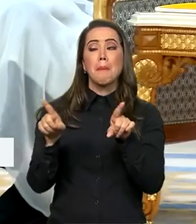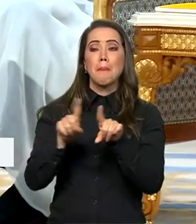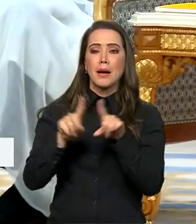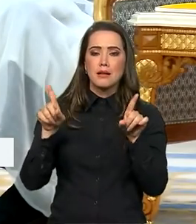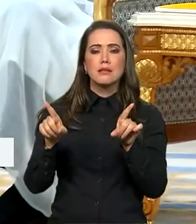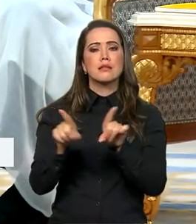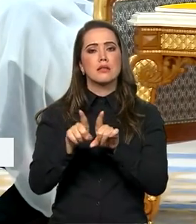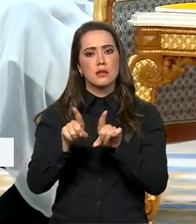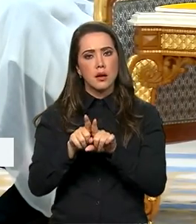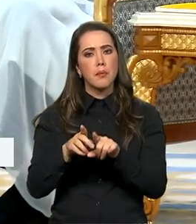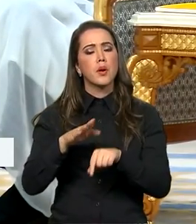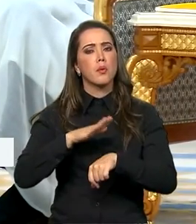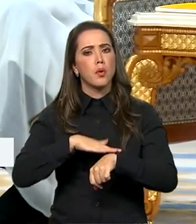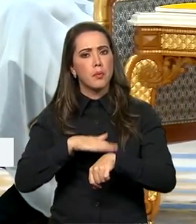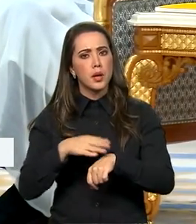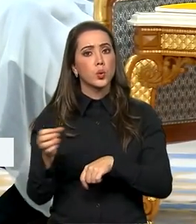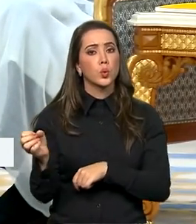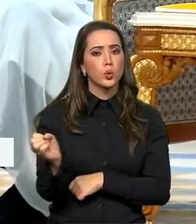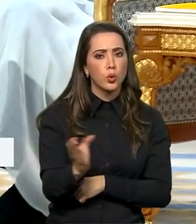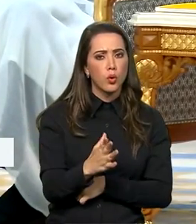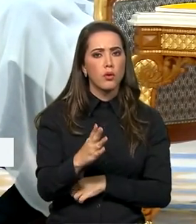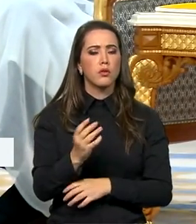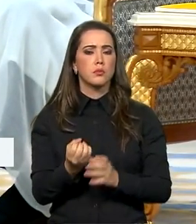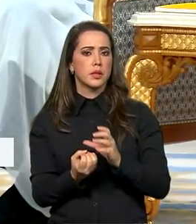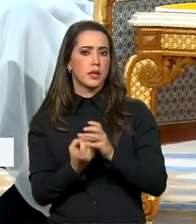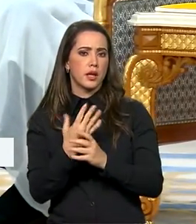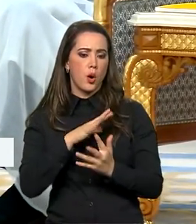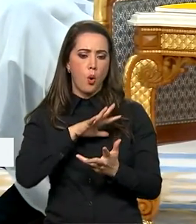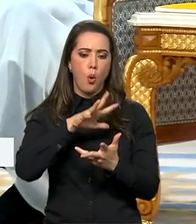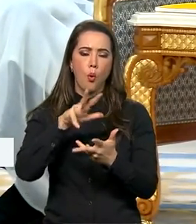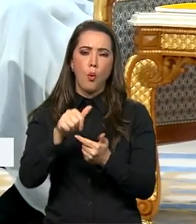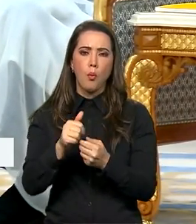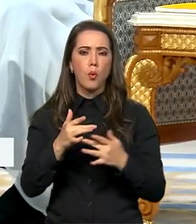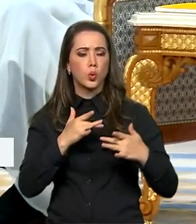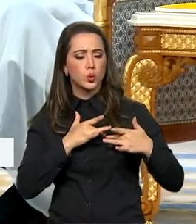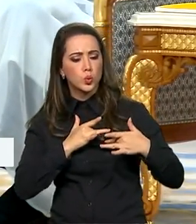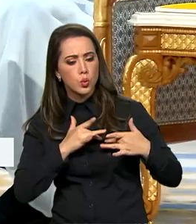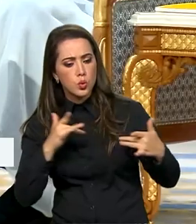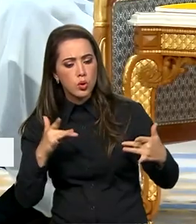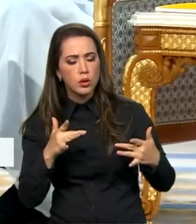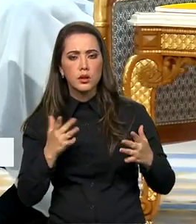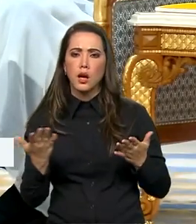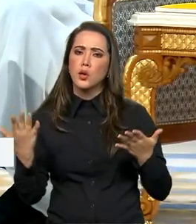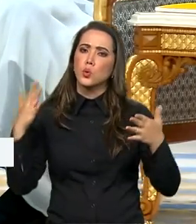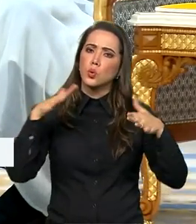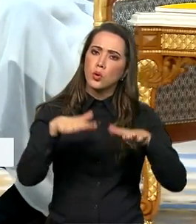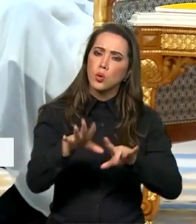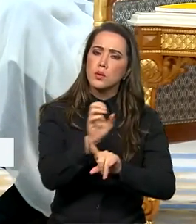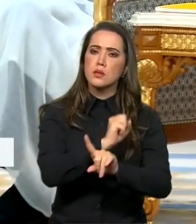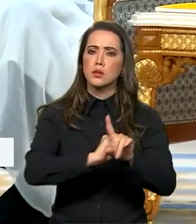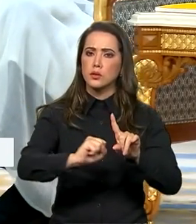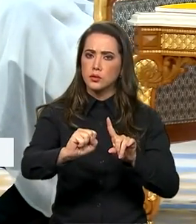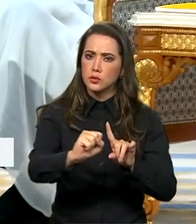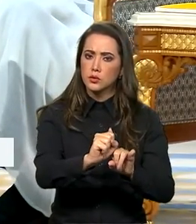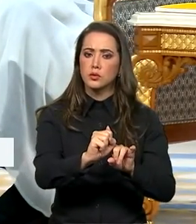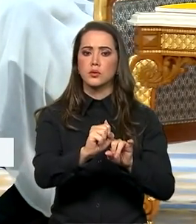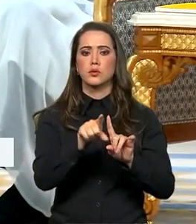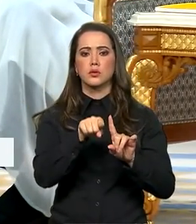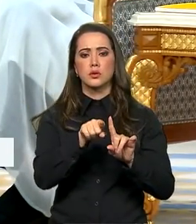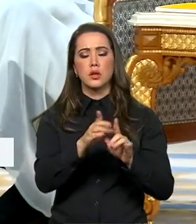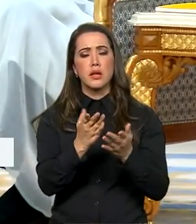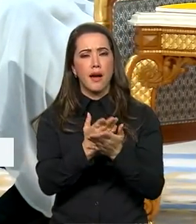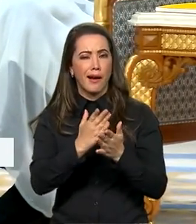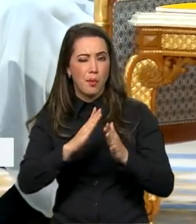um chamado global para a construção de um mundo mais solidário, com inclusão social e erradicação da